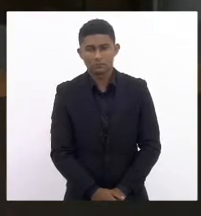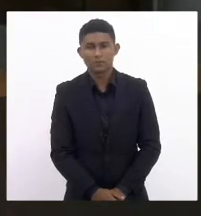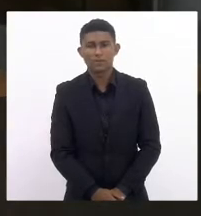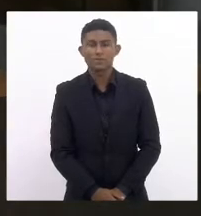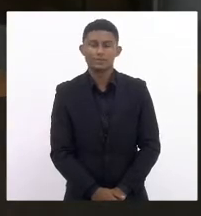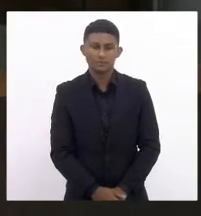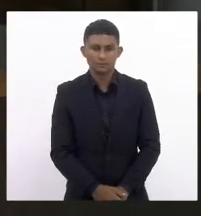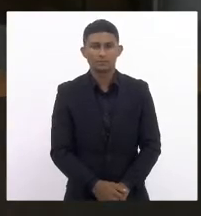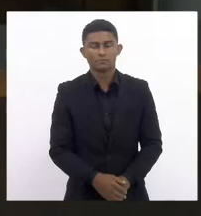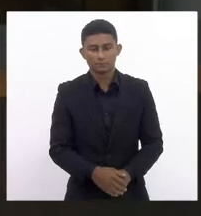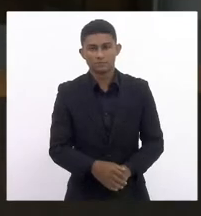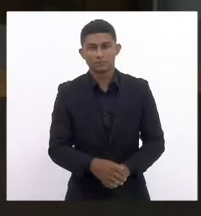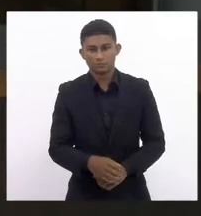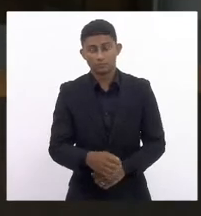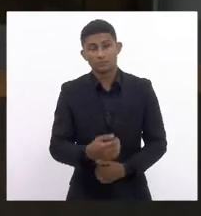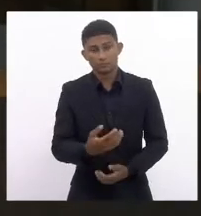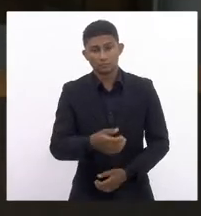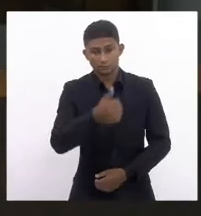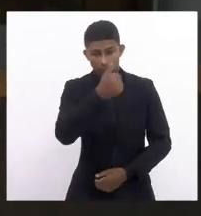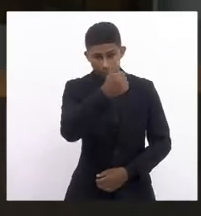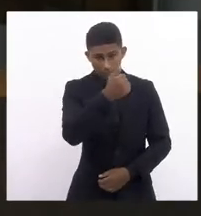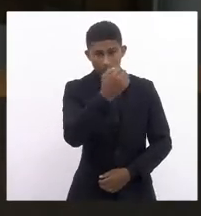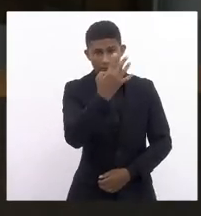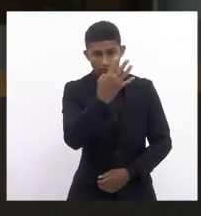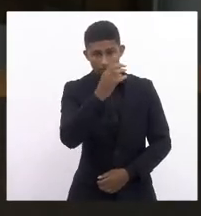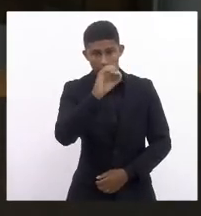E 403